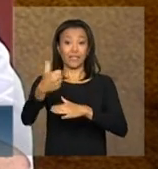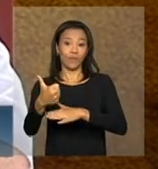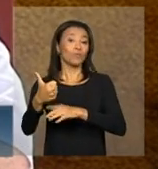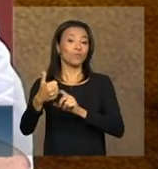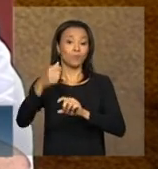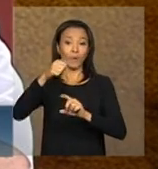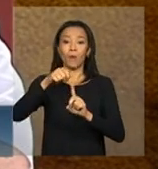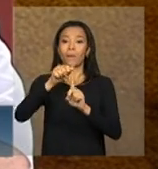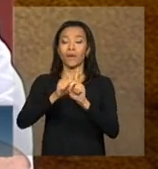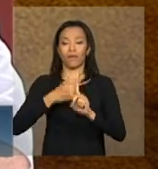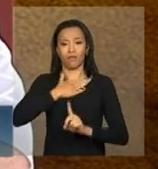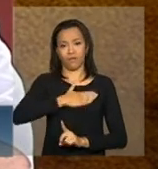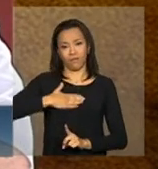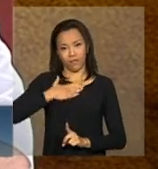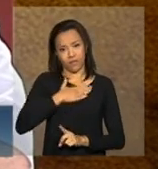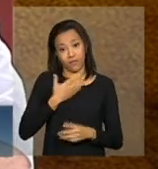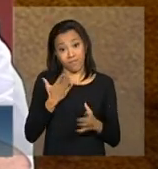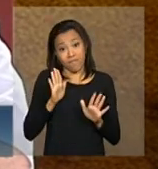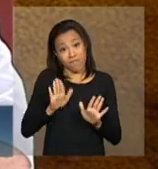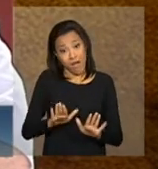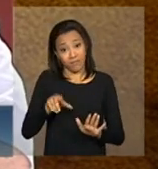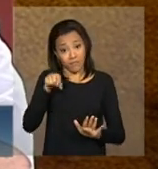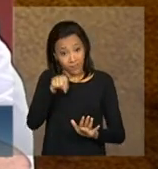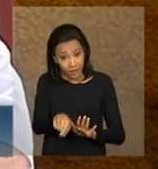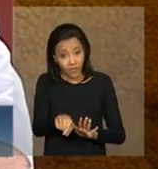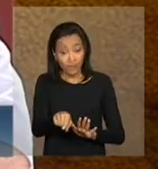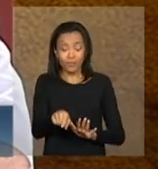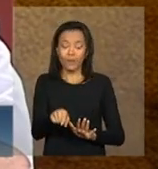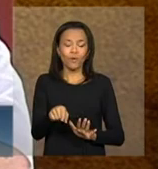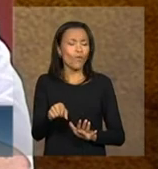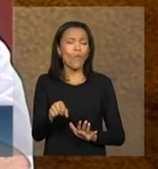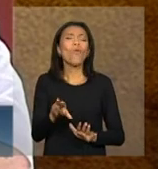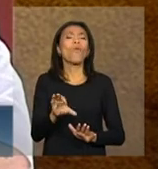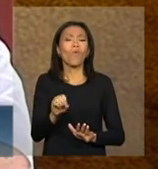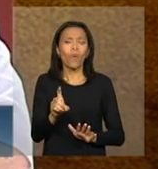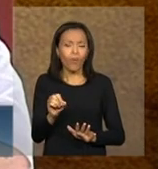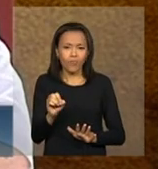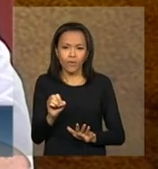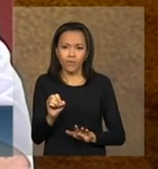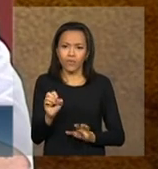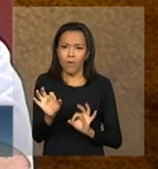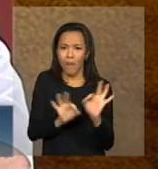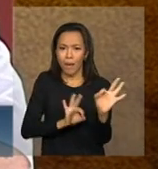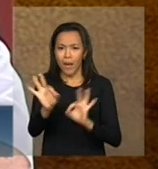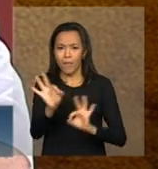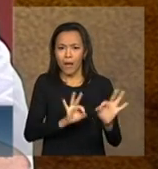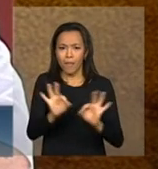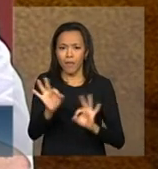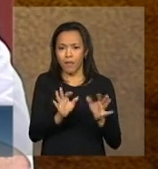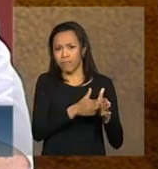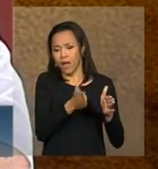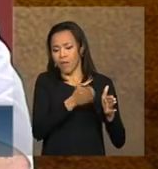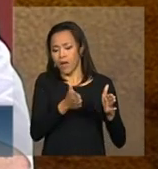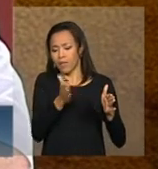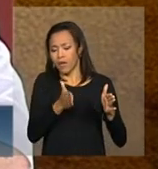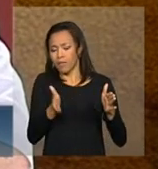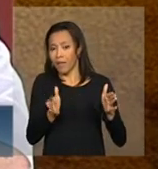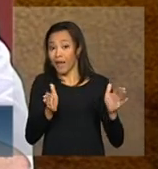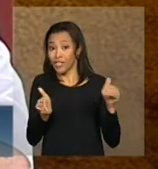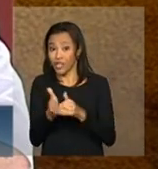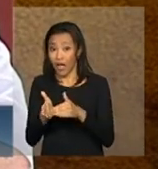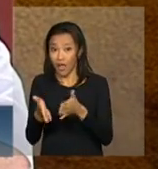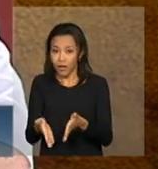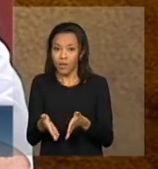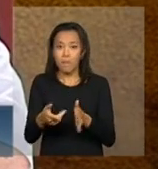agosto. Mas, para isso, a gente começa, inclusive, como é que nós elaboramos esse processo? A gente começa